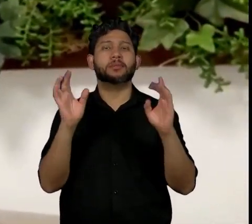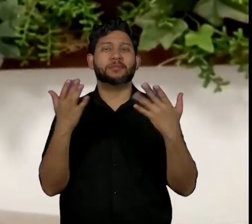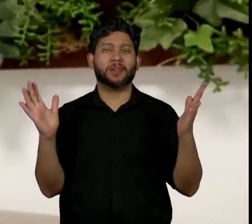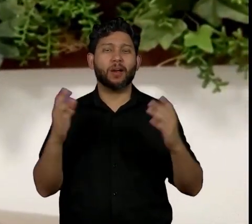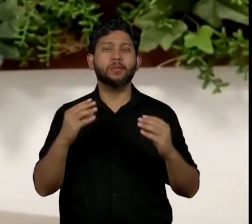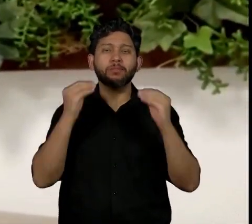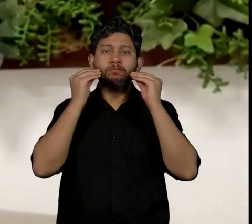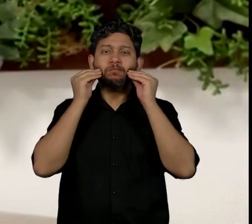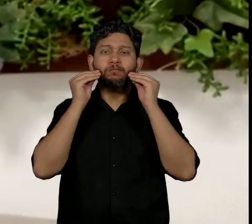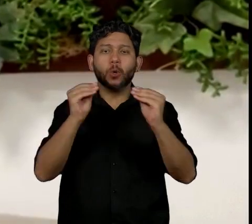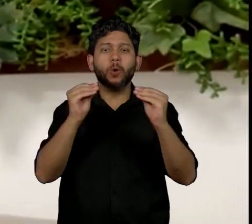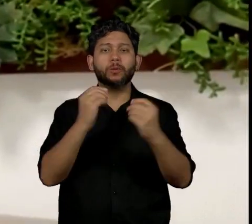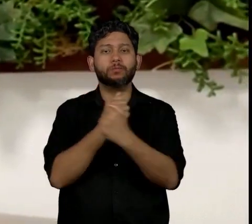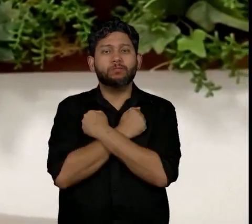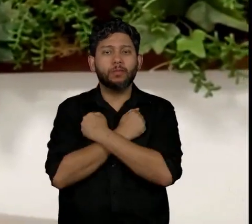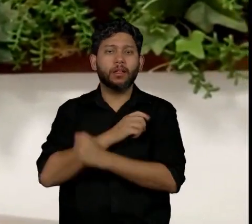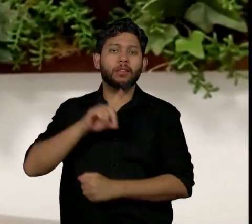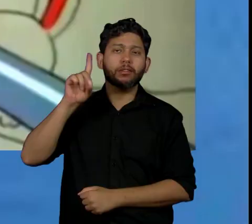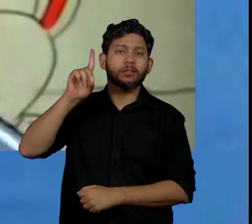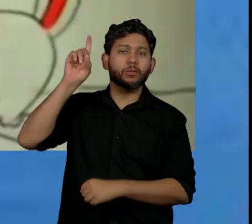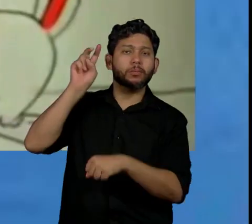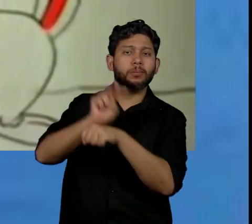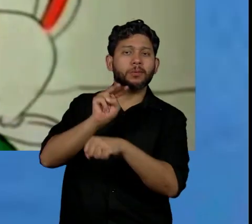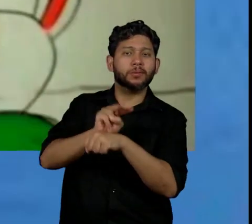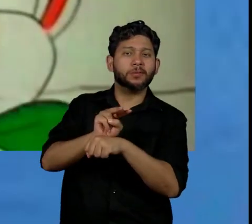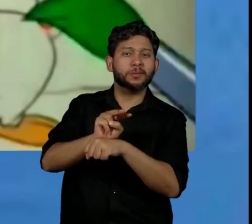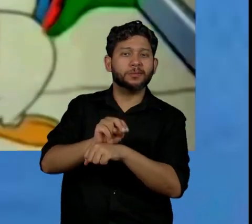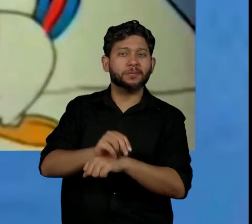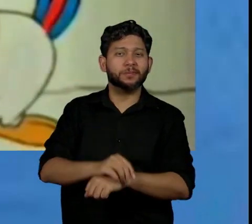beijo grande e que Deus te proteja.